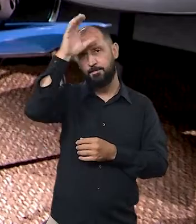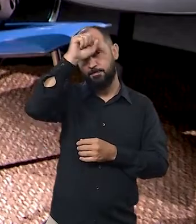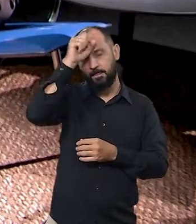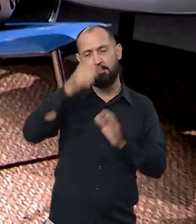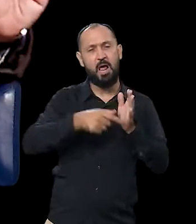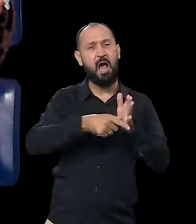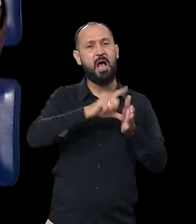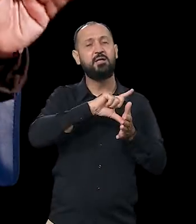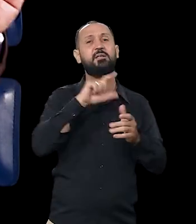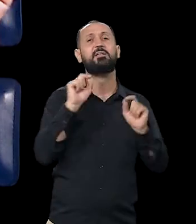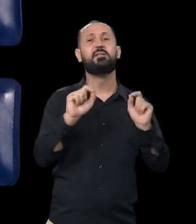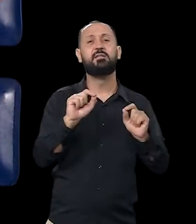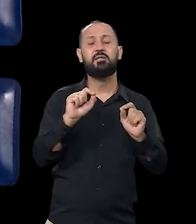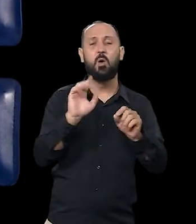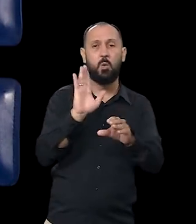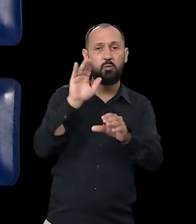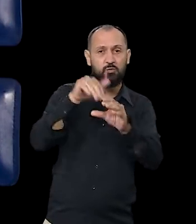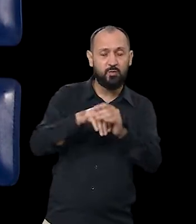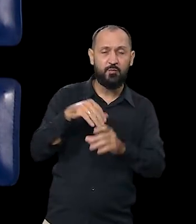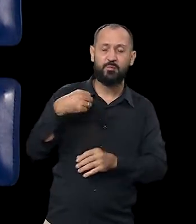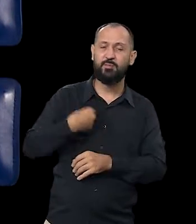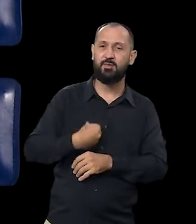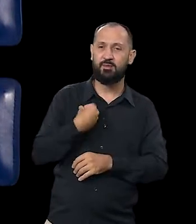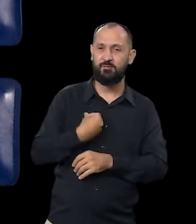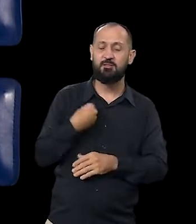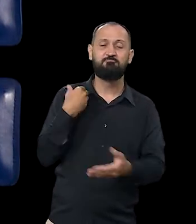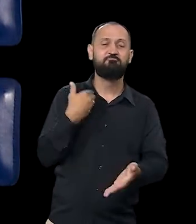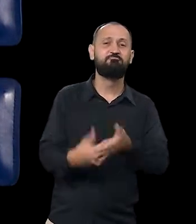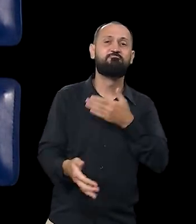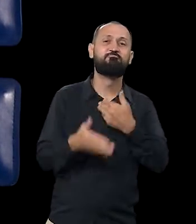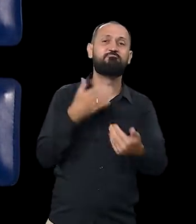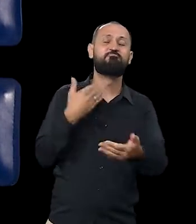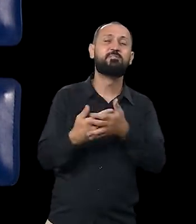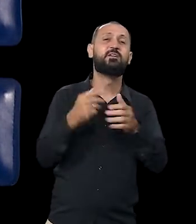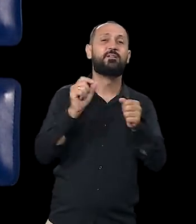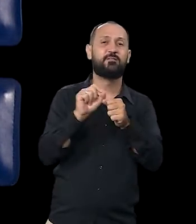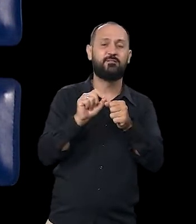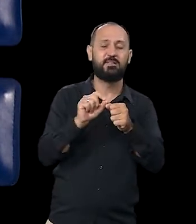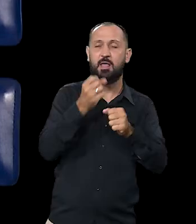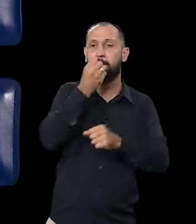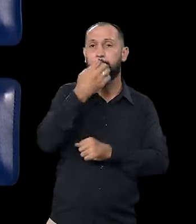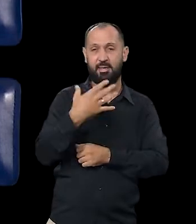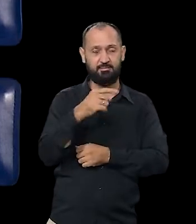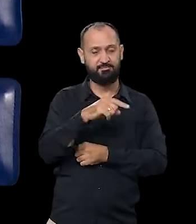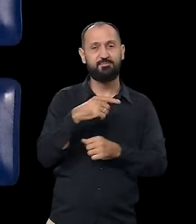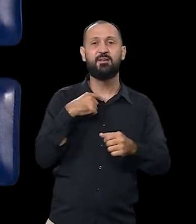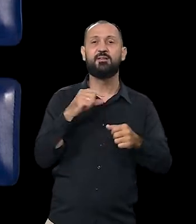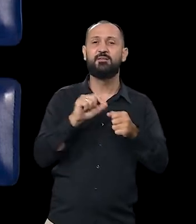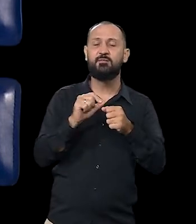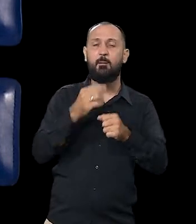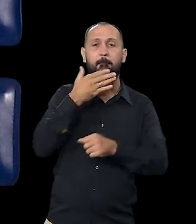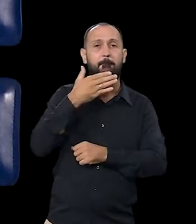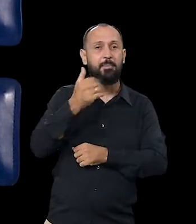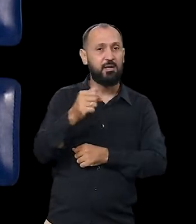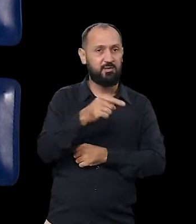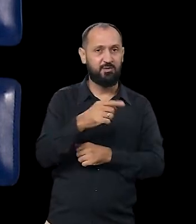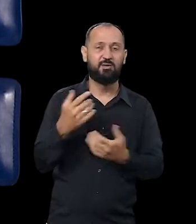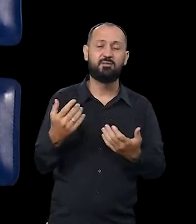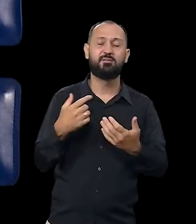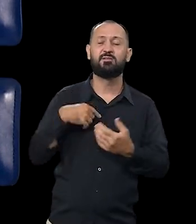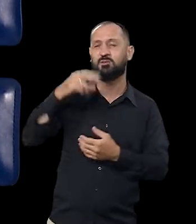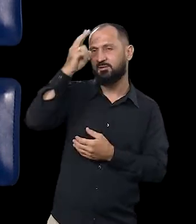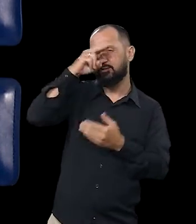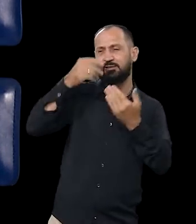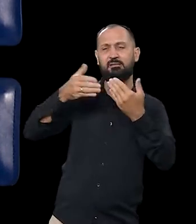cedo que o segredo na vida, independente do que você faça, é fazer bem feito. É você dar o seu melhor. Eu me